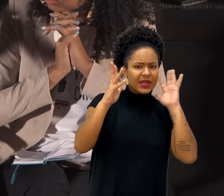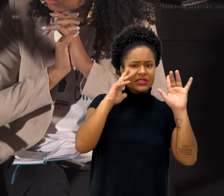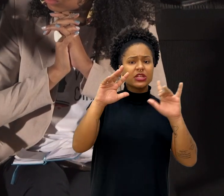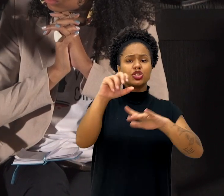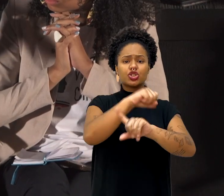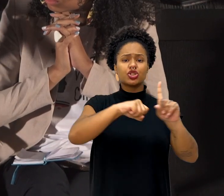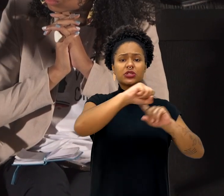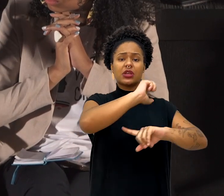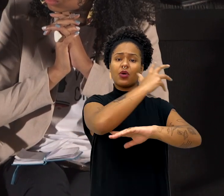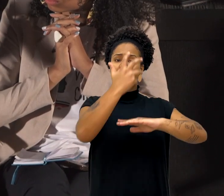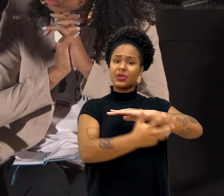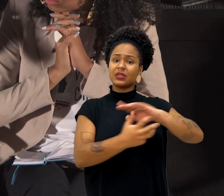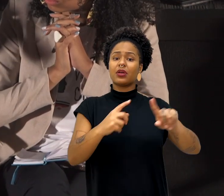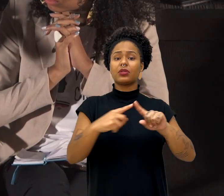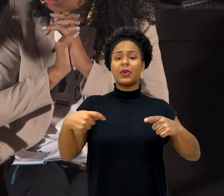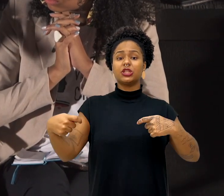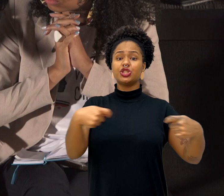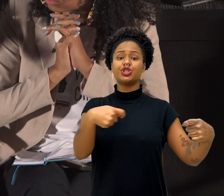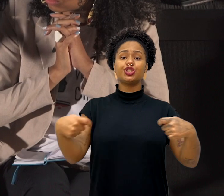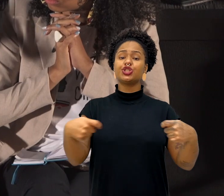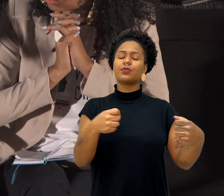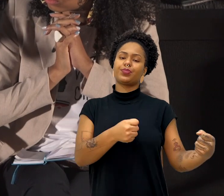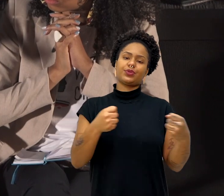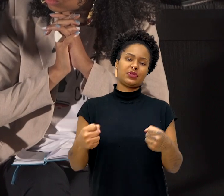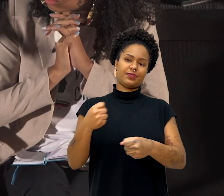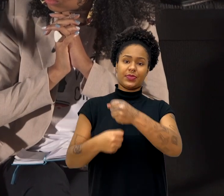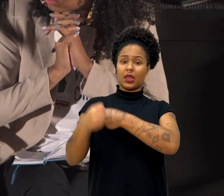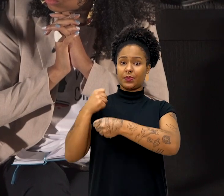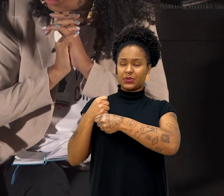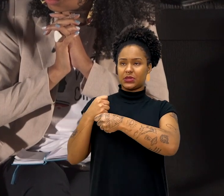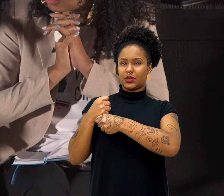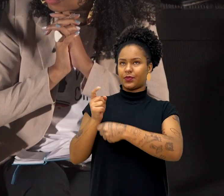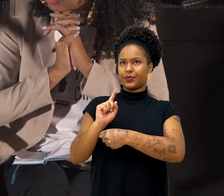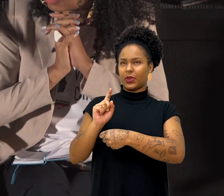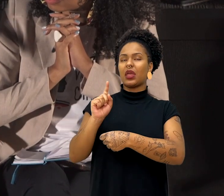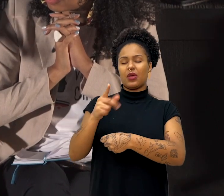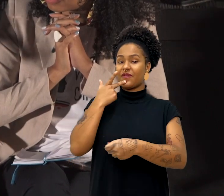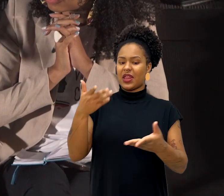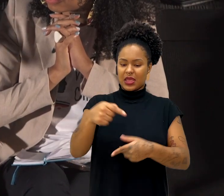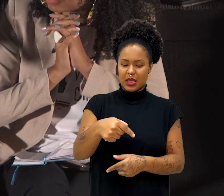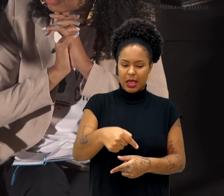campo socioambiental, mas também a disputa de poder. Né? O ano passado, eu ia falar esse ano, não, mas foi o